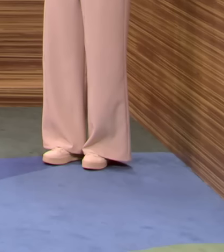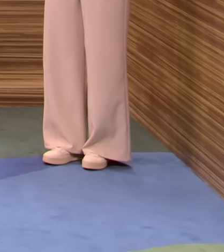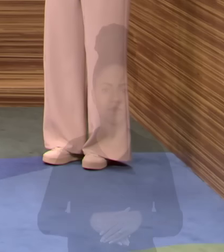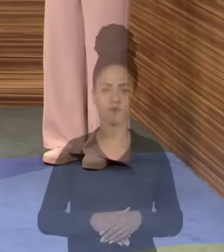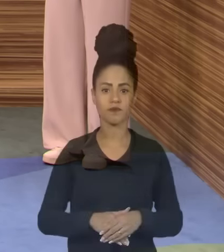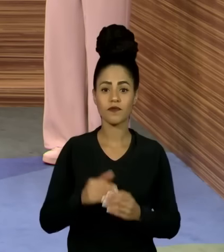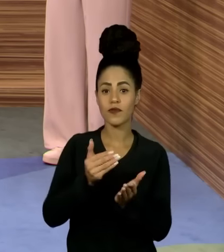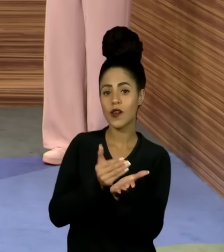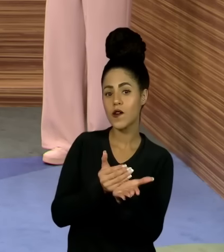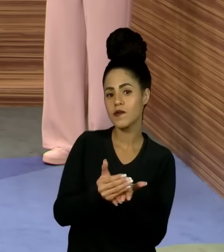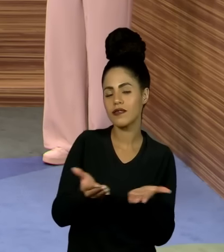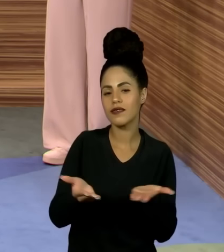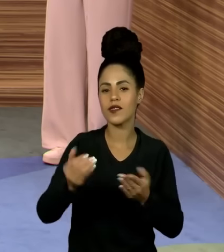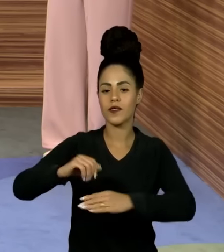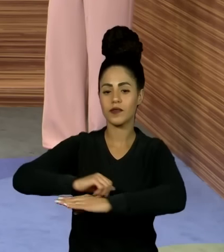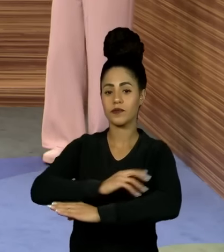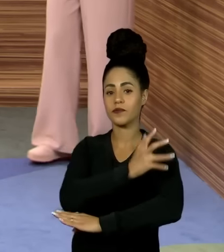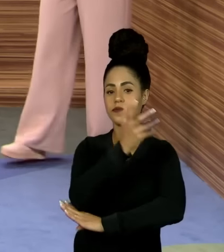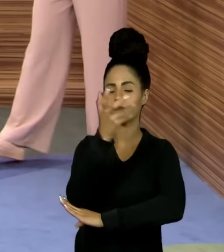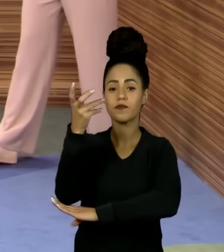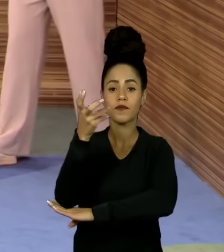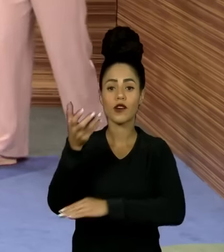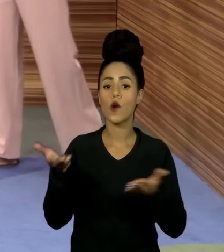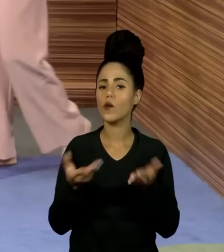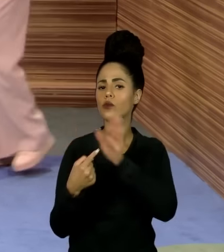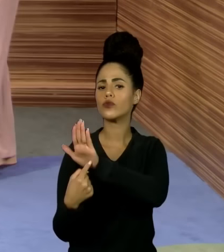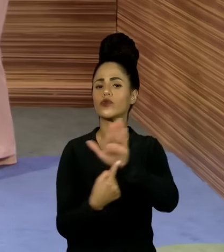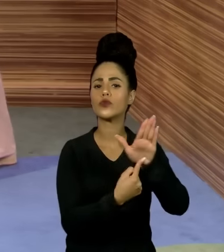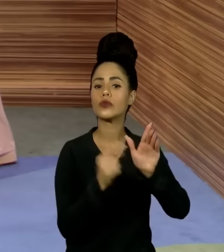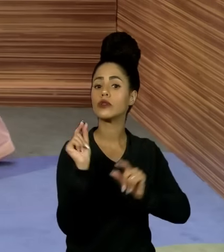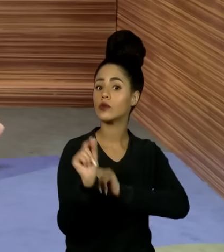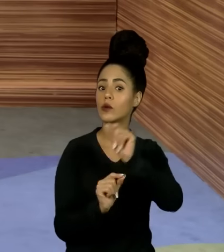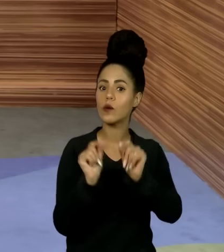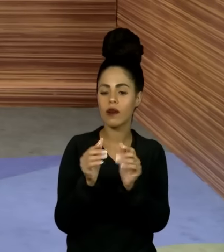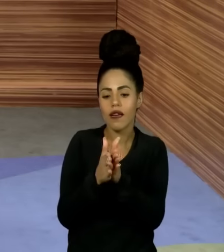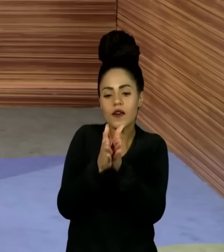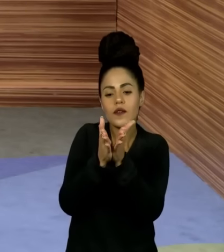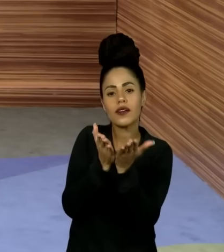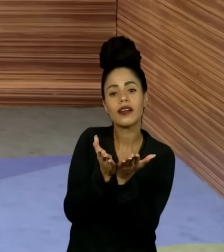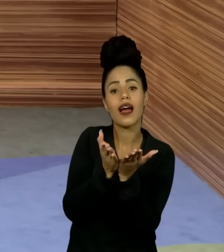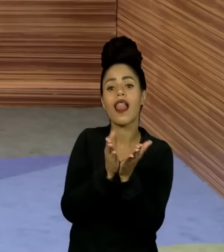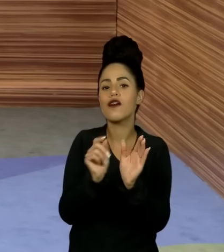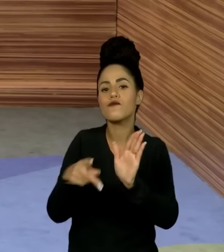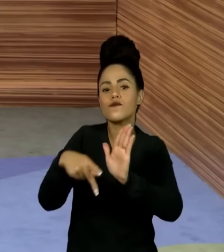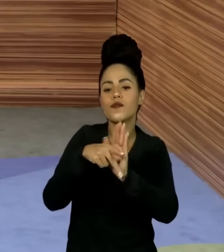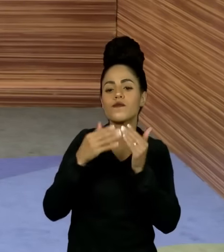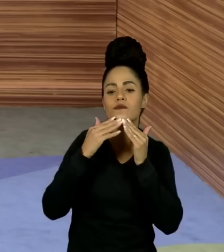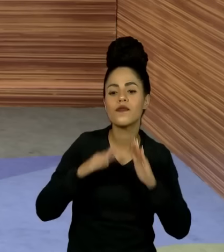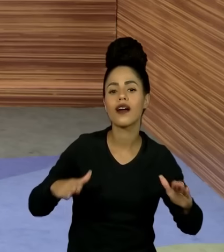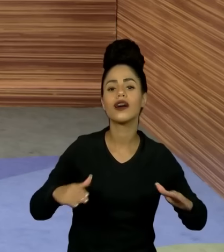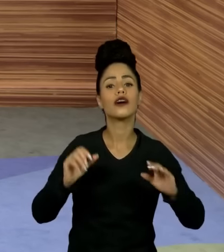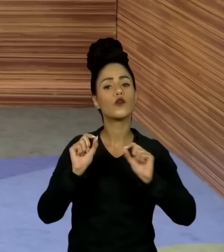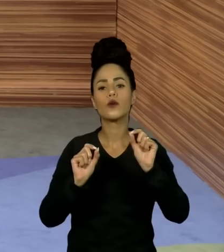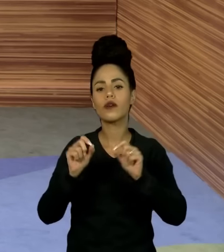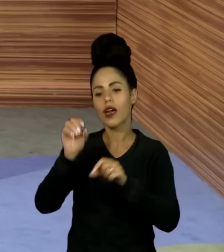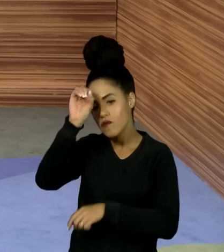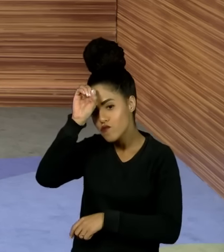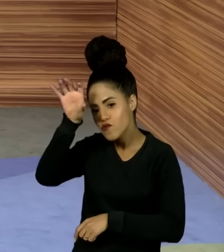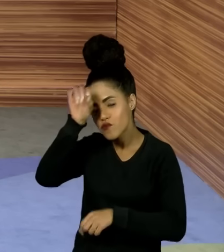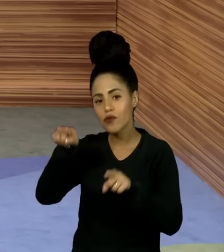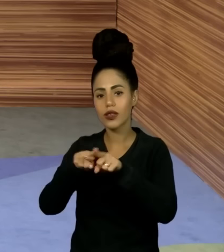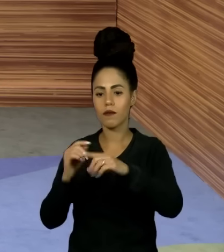Está no ar o Repórter Eco, que hoje mostra a criação de livros infanto-juvenis sobre baleias e golfinhos, um